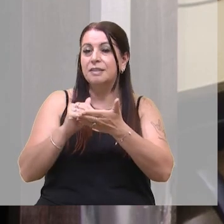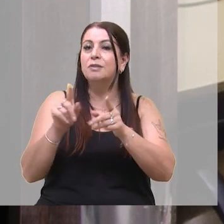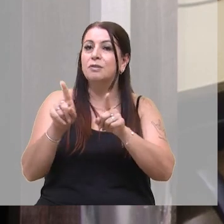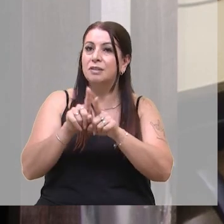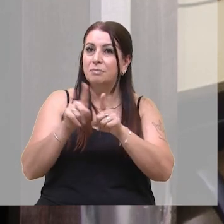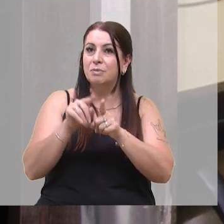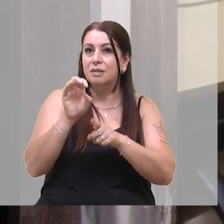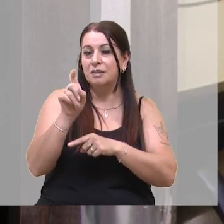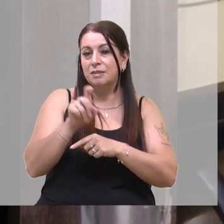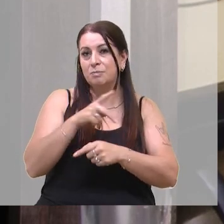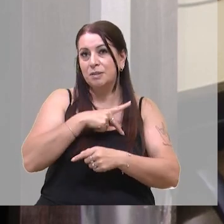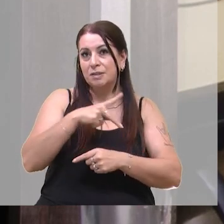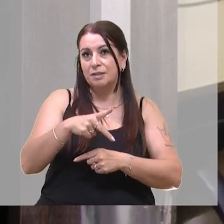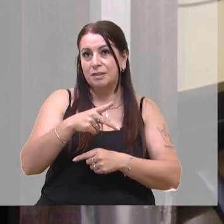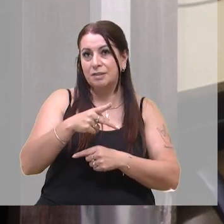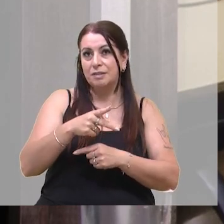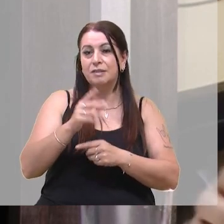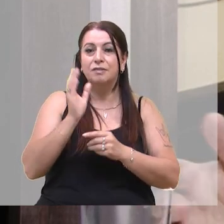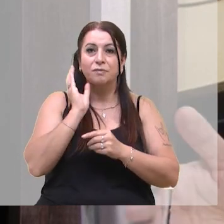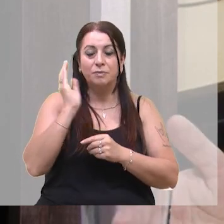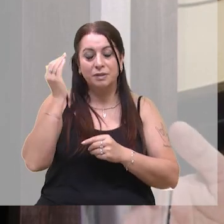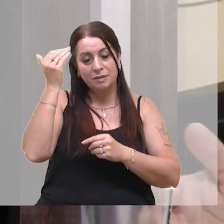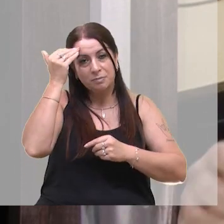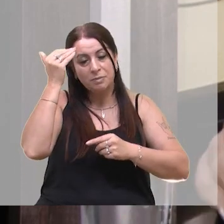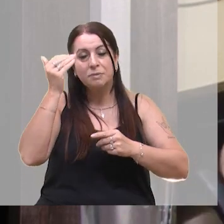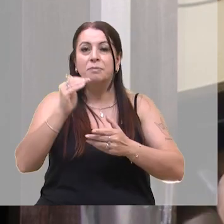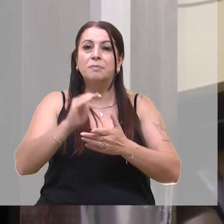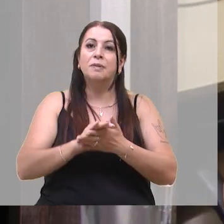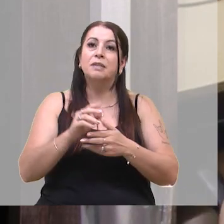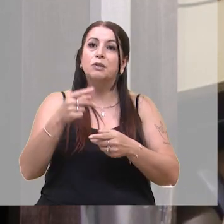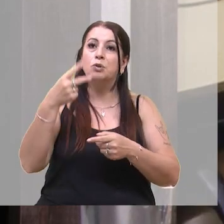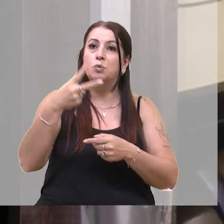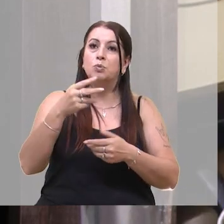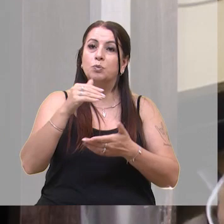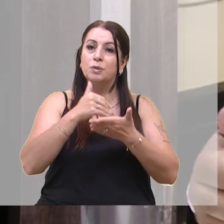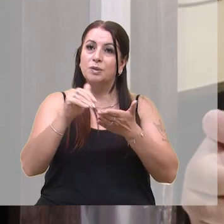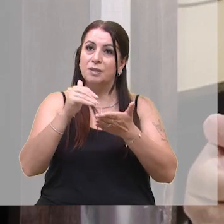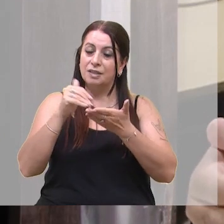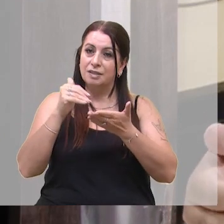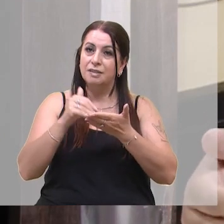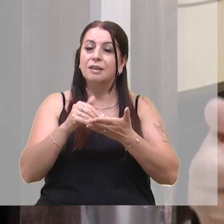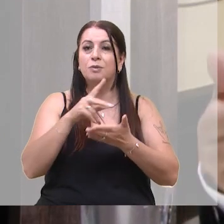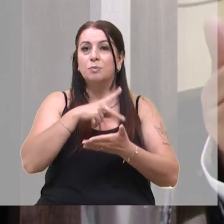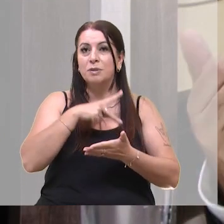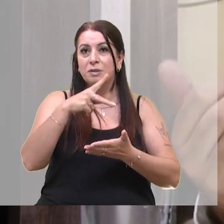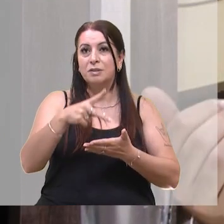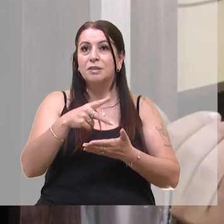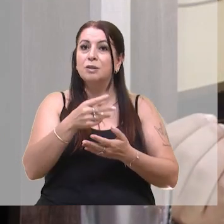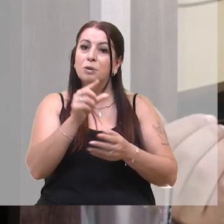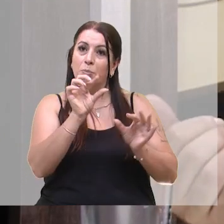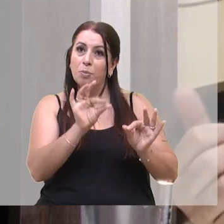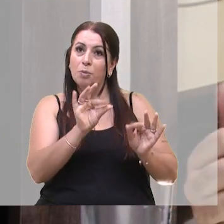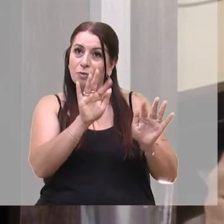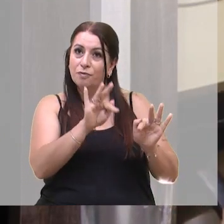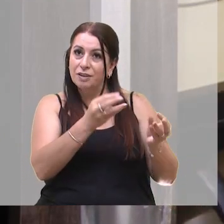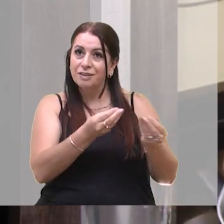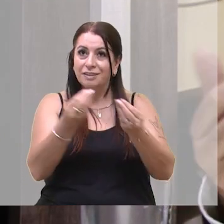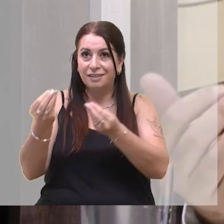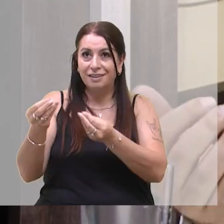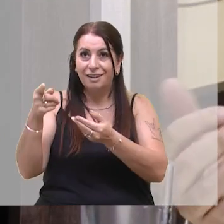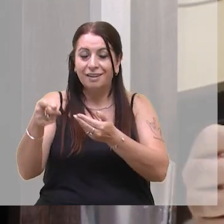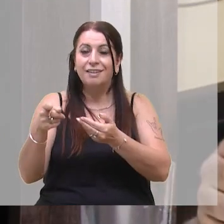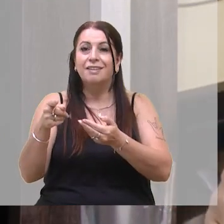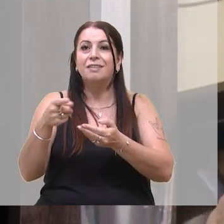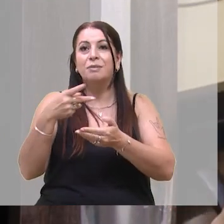também ex-presidente da casa, o vereador Felipe Grêmio Maier, do MDB, e segundo secretário, o presidente que recém acaba de lhe entregar o cargo,